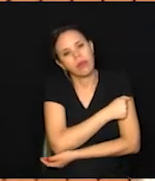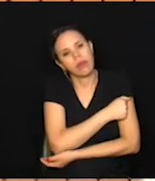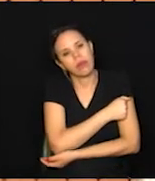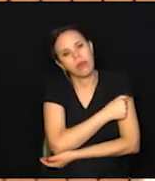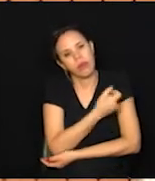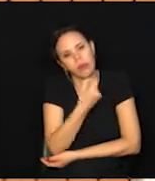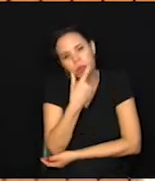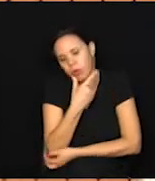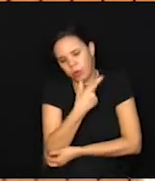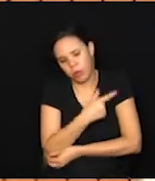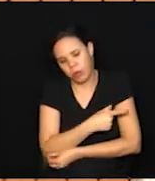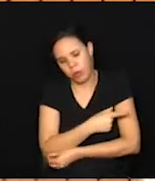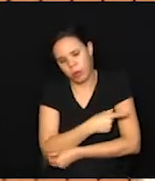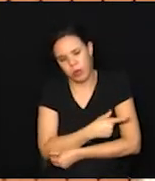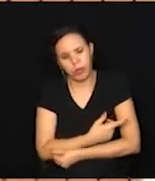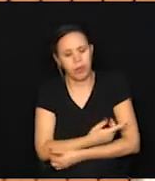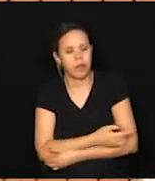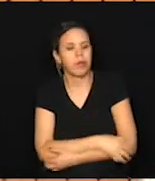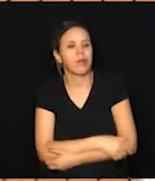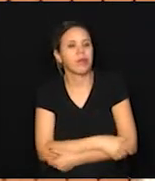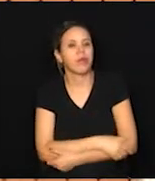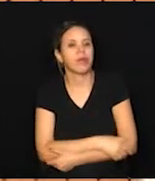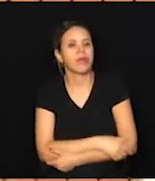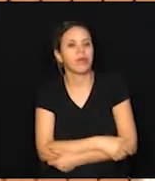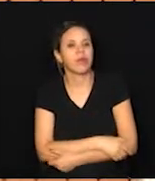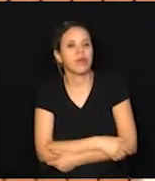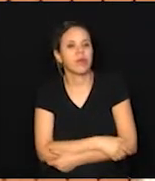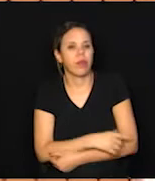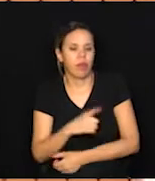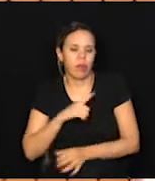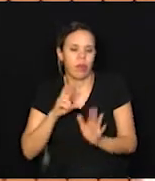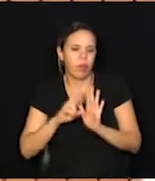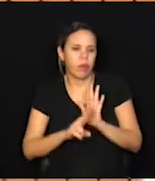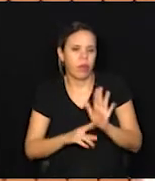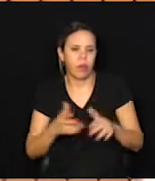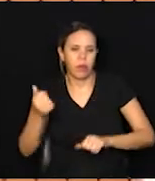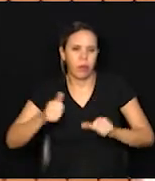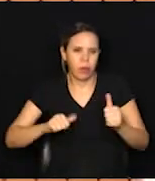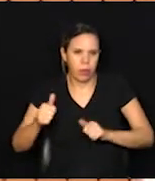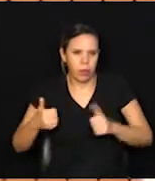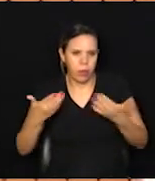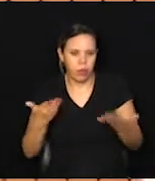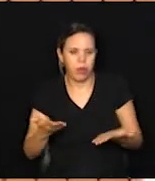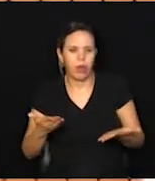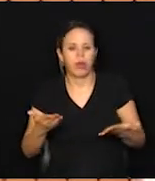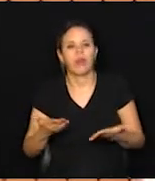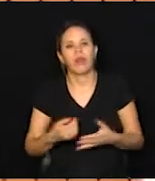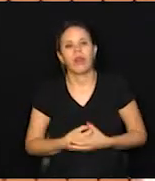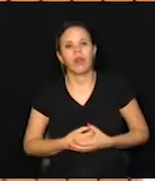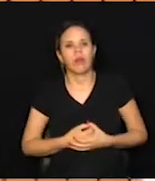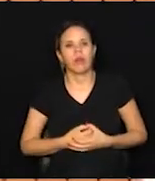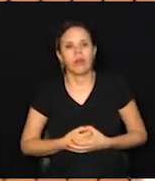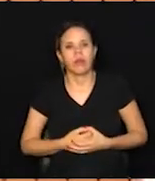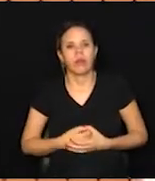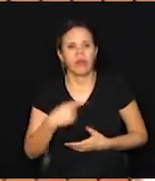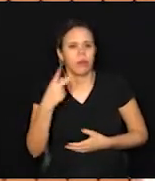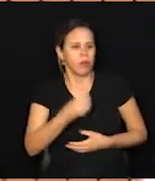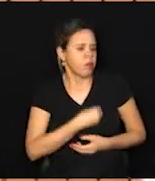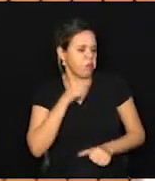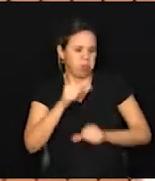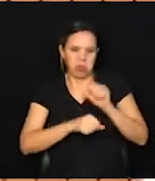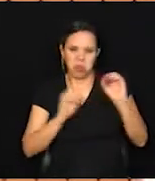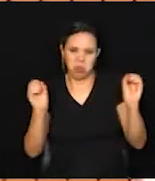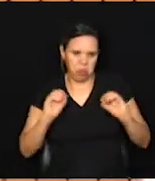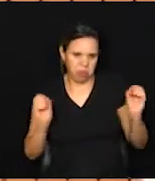por boca, enfim. Mas isso aí tem um critério, né, de avaliação. Então, você passou por isso, a sua vida não mudou nada,